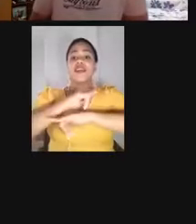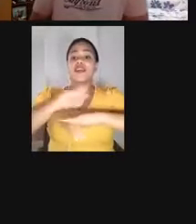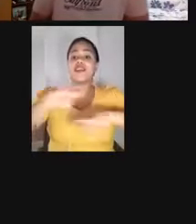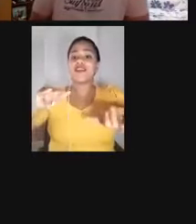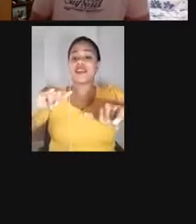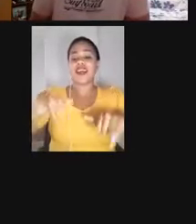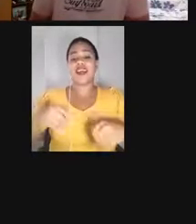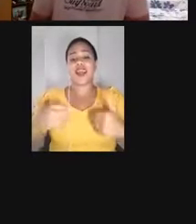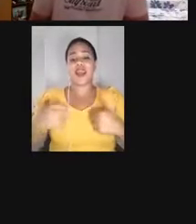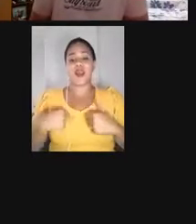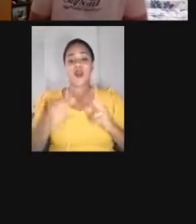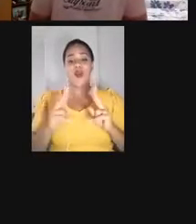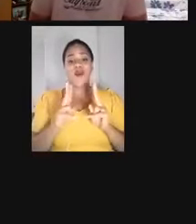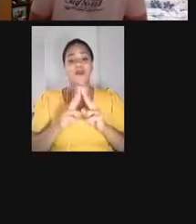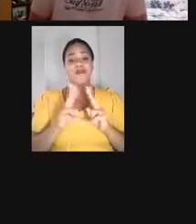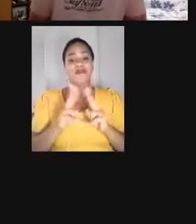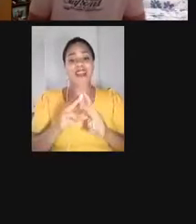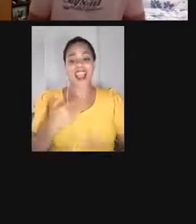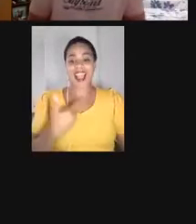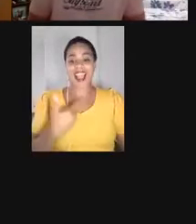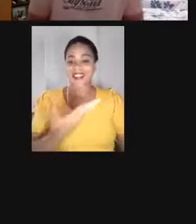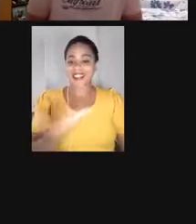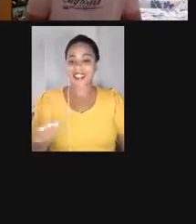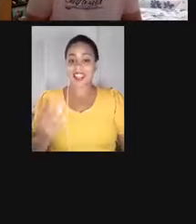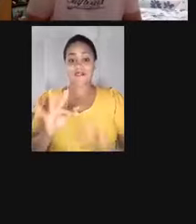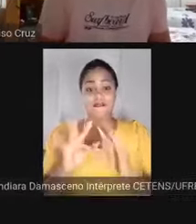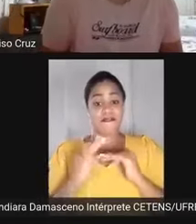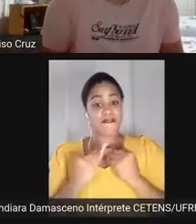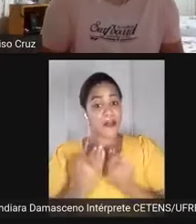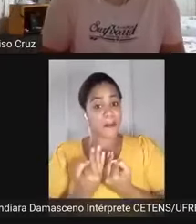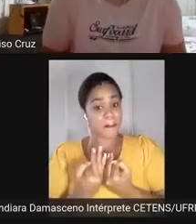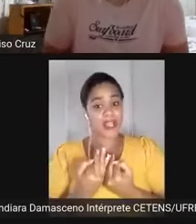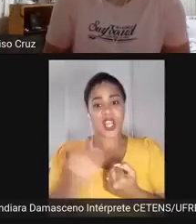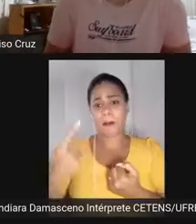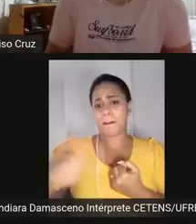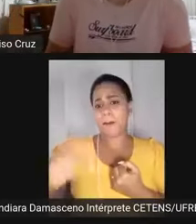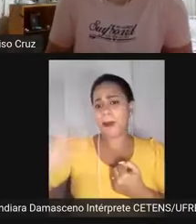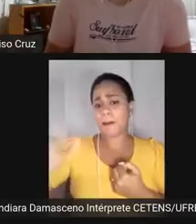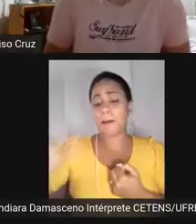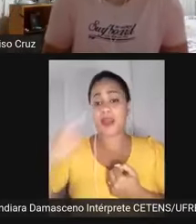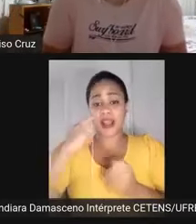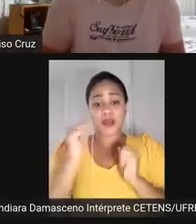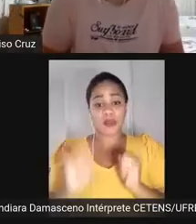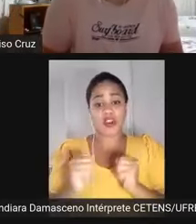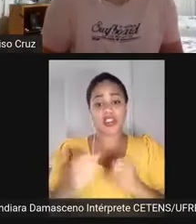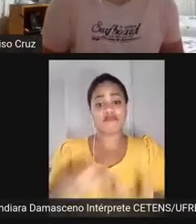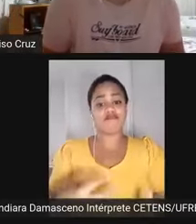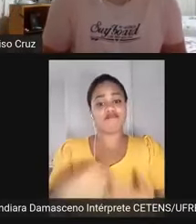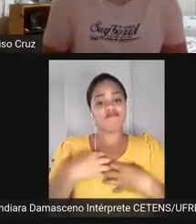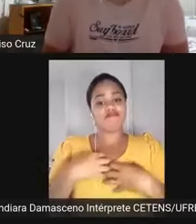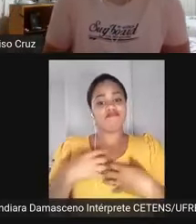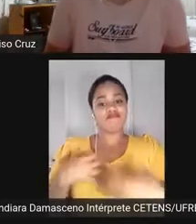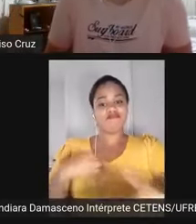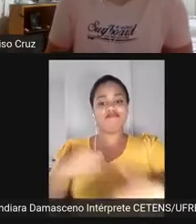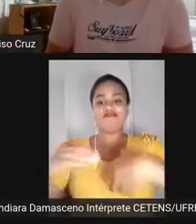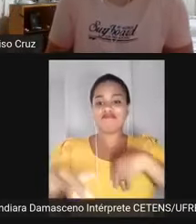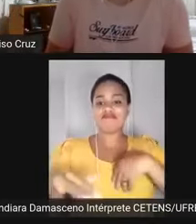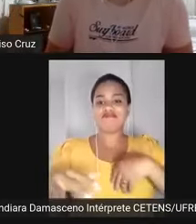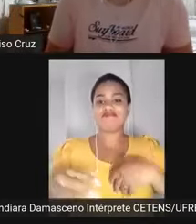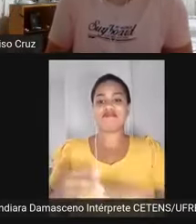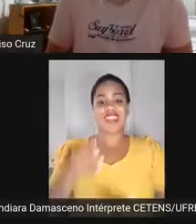meus pares ciganos, né, meus parentes e outros ciganos que eventualmente possam se inspirar de alguma forma nessa